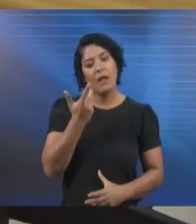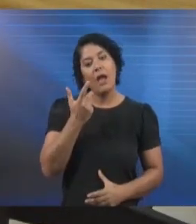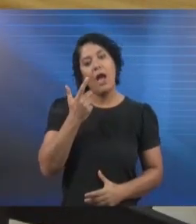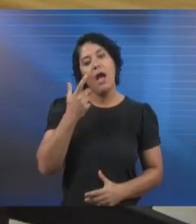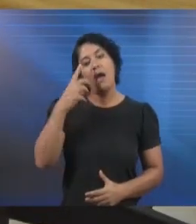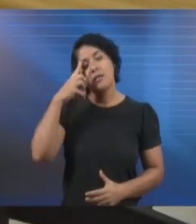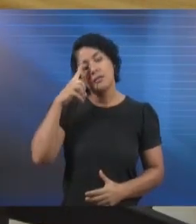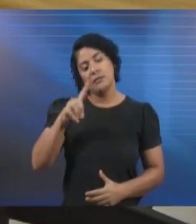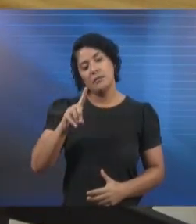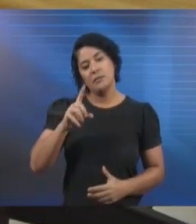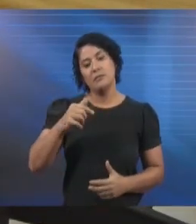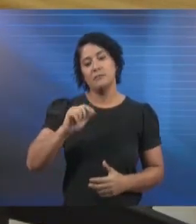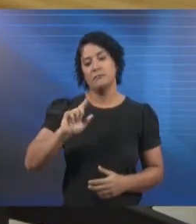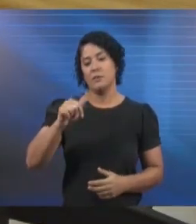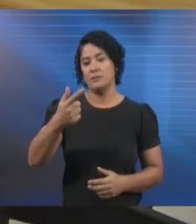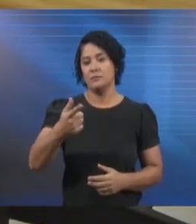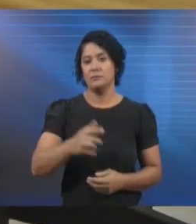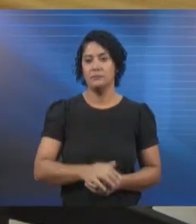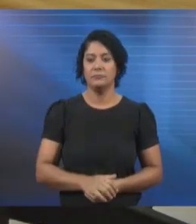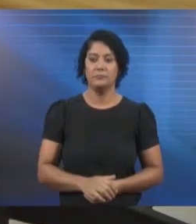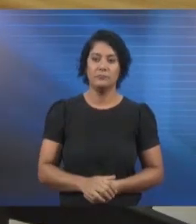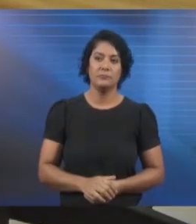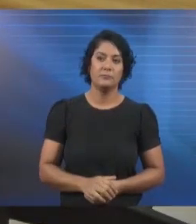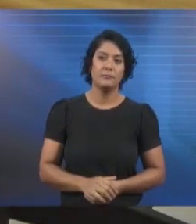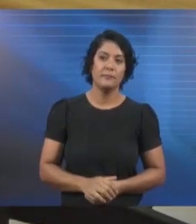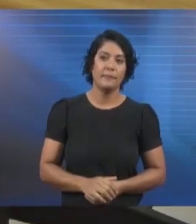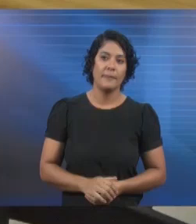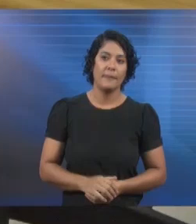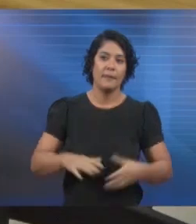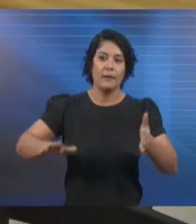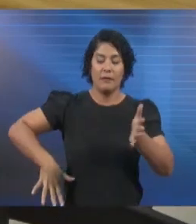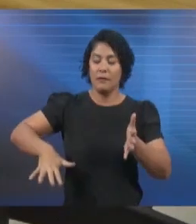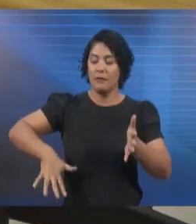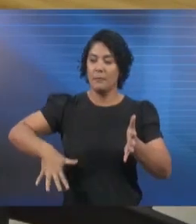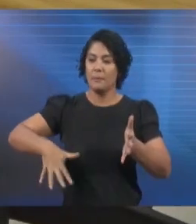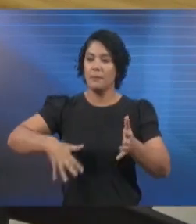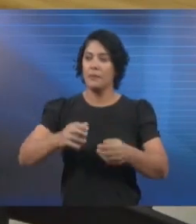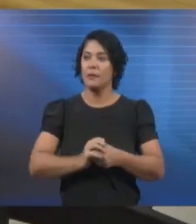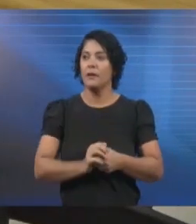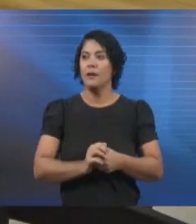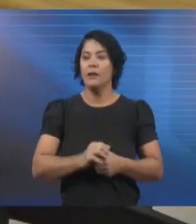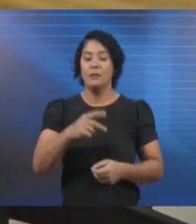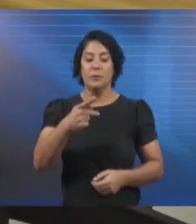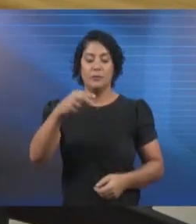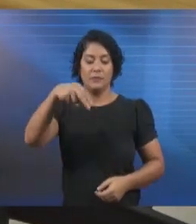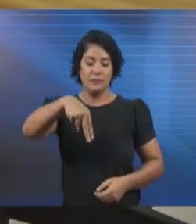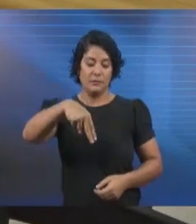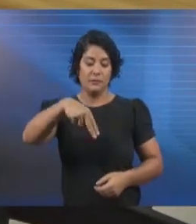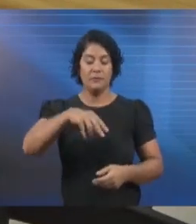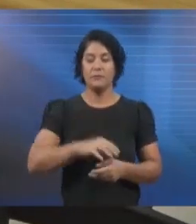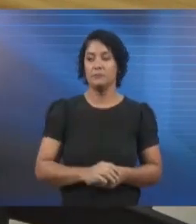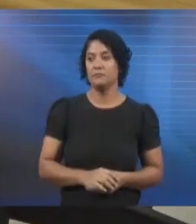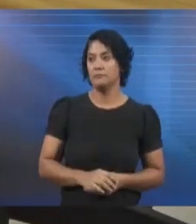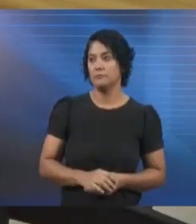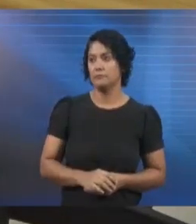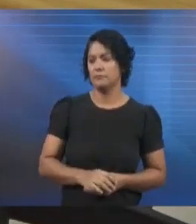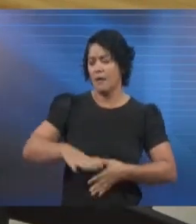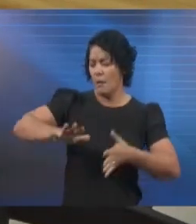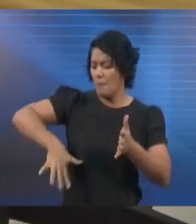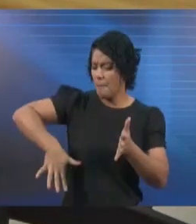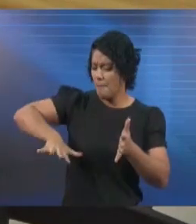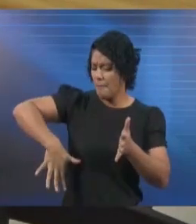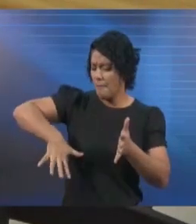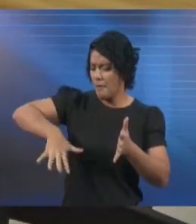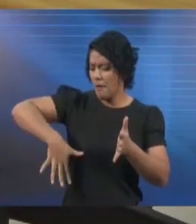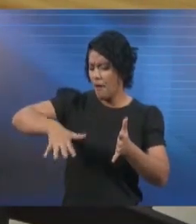dias importante para a Praia de Ponta Negra nosso cartão postal eh a praia que reúne o maior